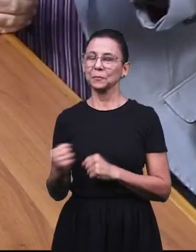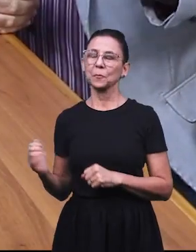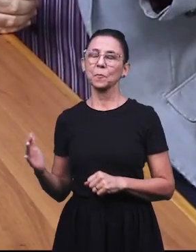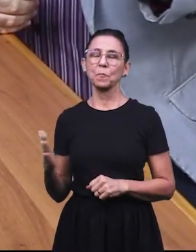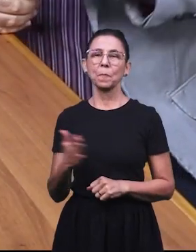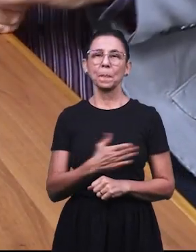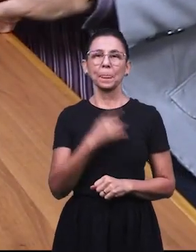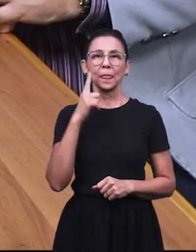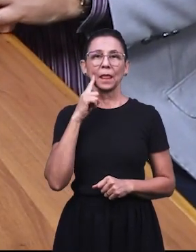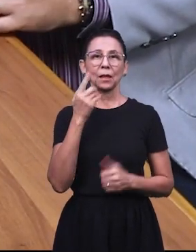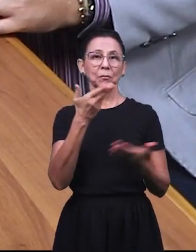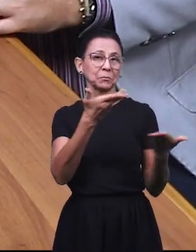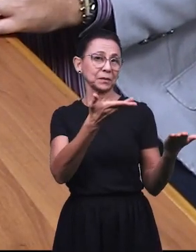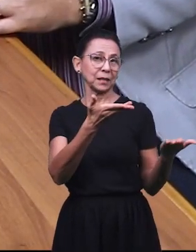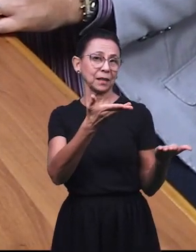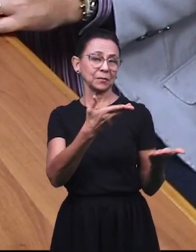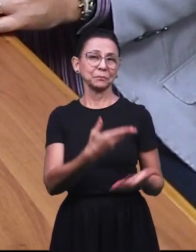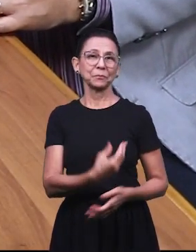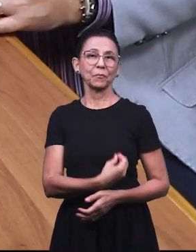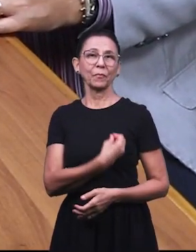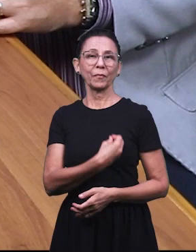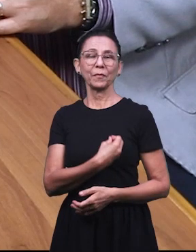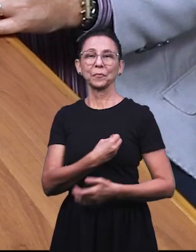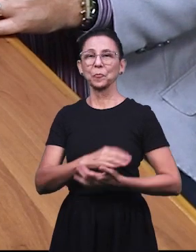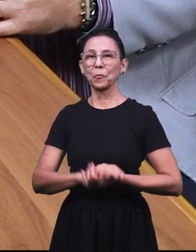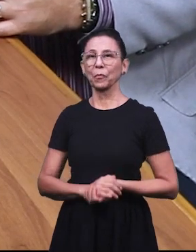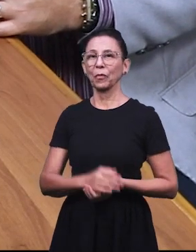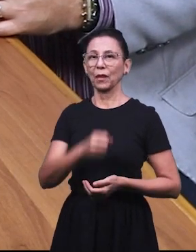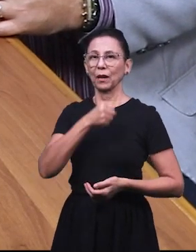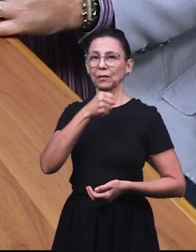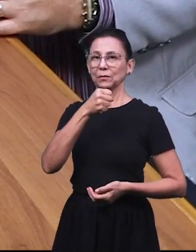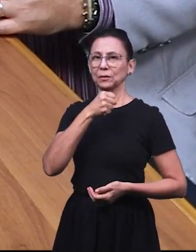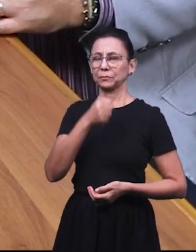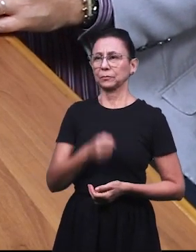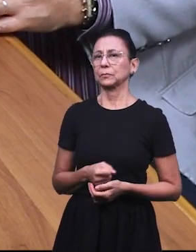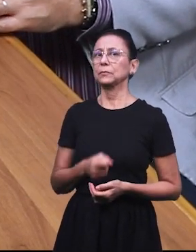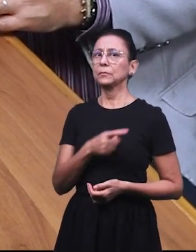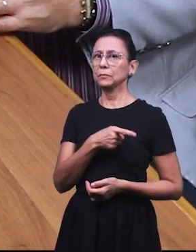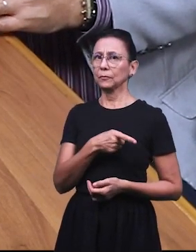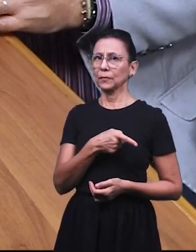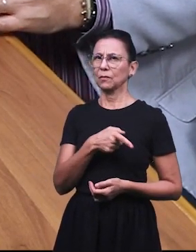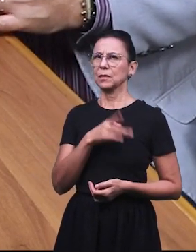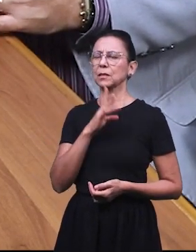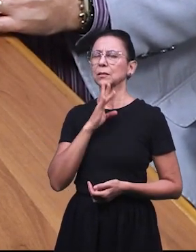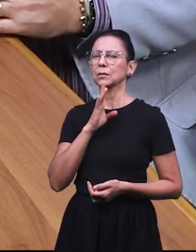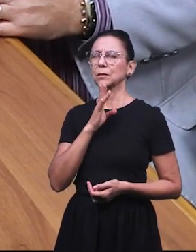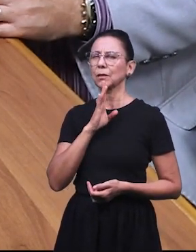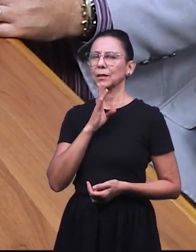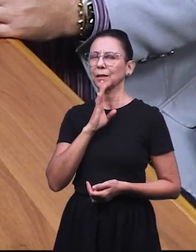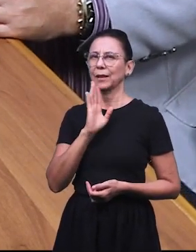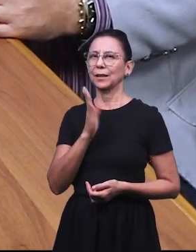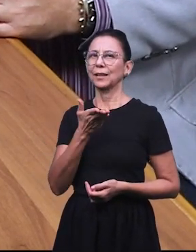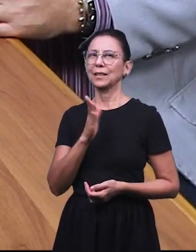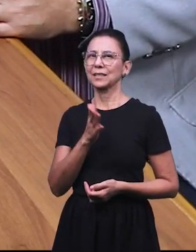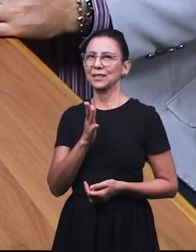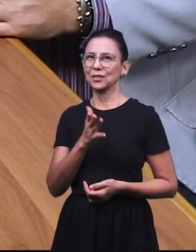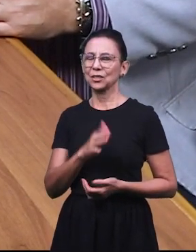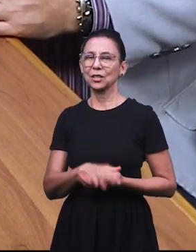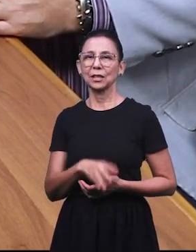E agora você está vendo quem está comigo aqui hoje para essa edição do Manaim Entrevista. Não é uma pessoa desconhecida, não. Você já